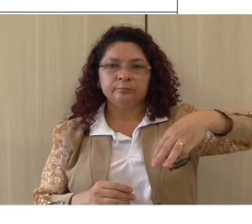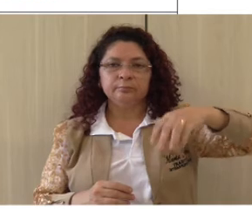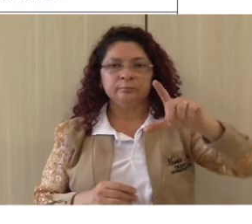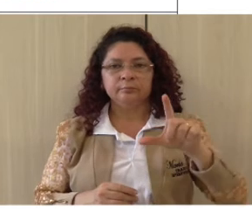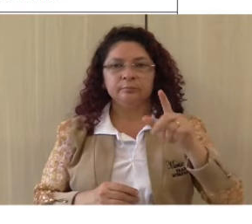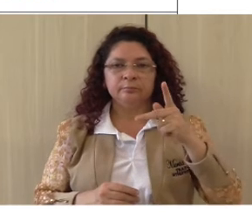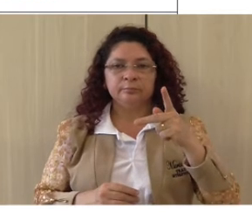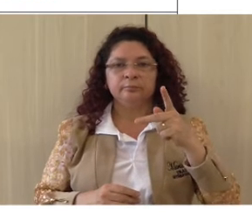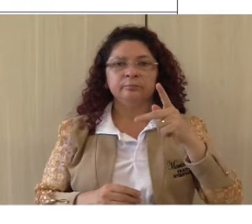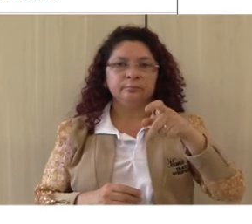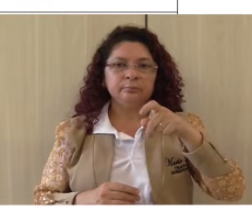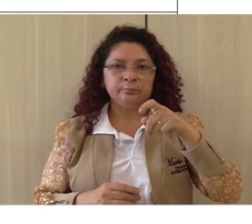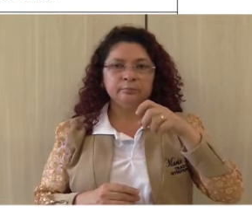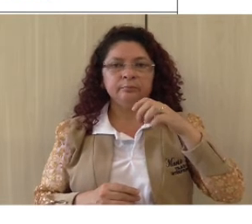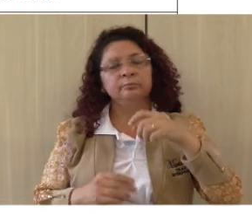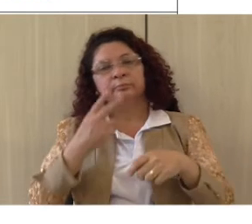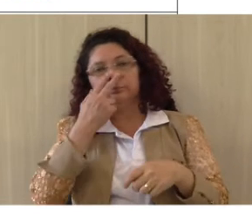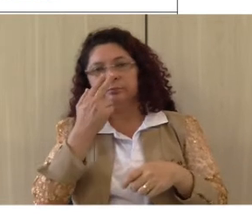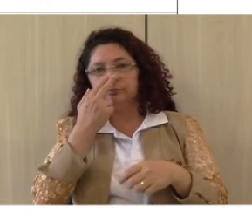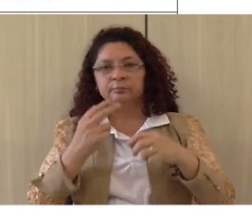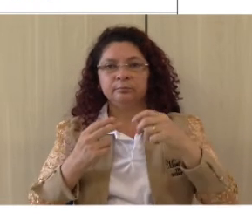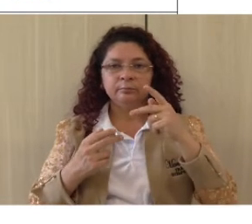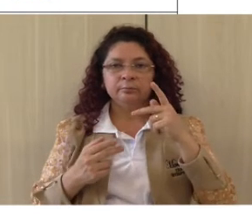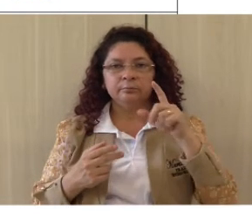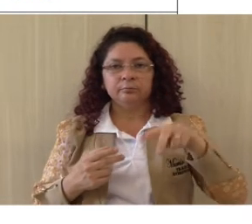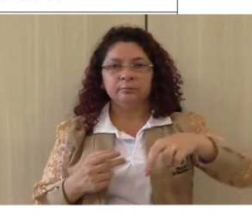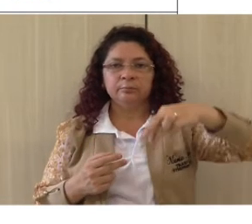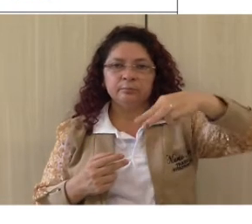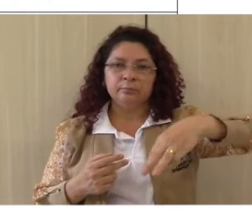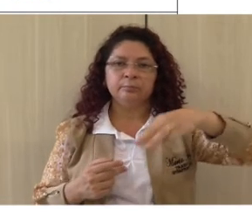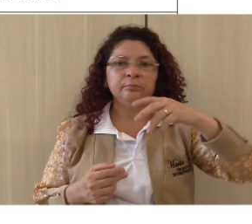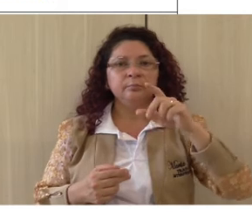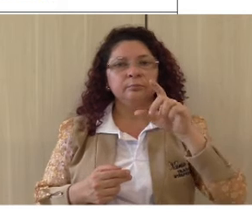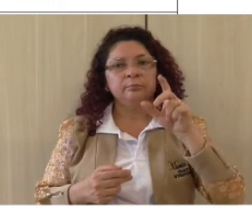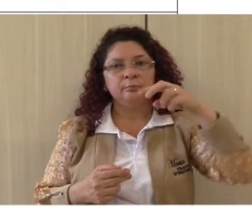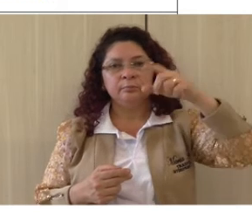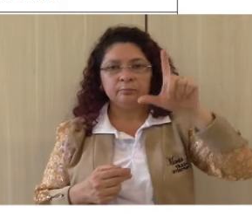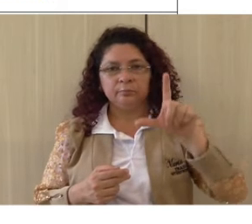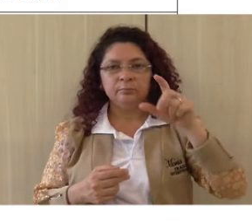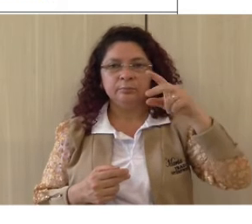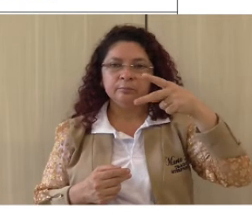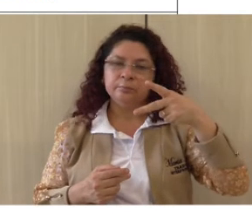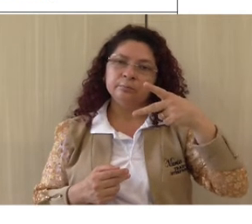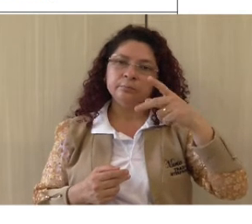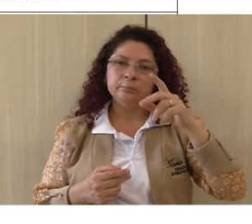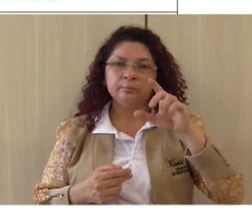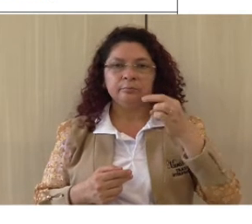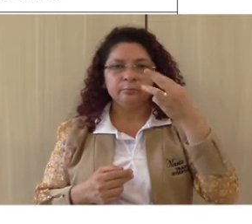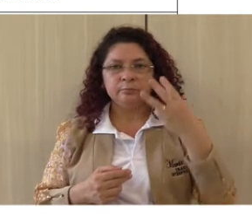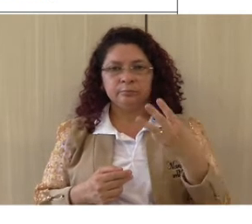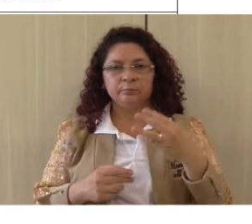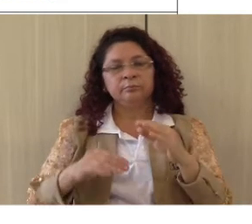MLPX é igual a MLP1 mais MLP2 mais